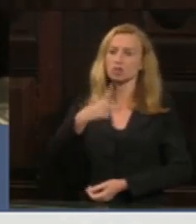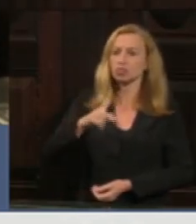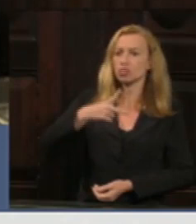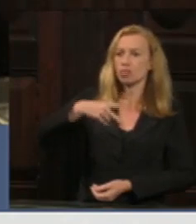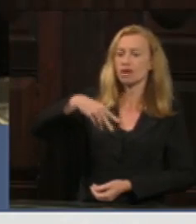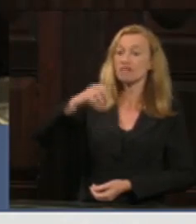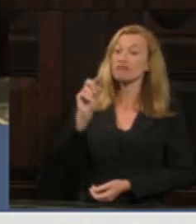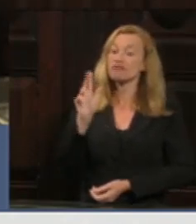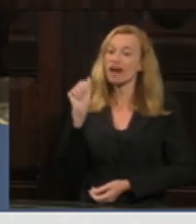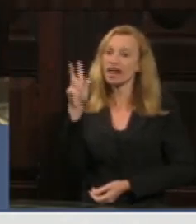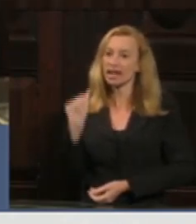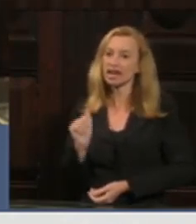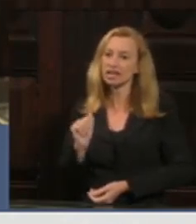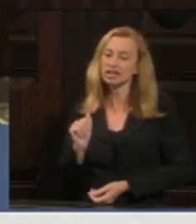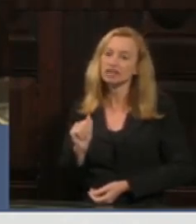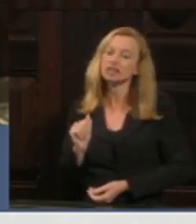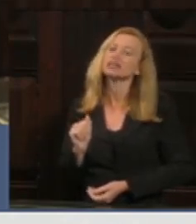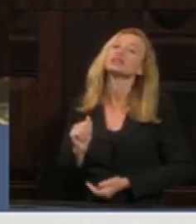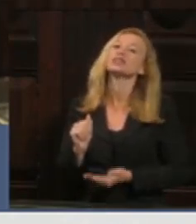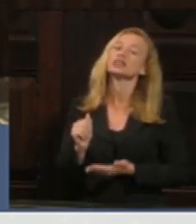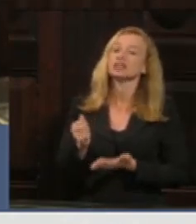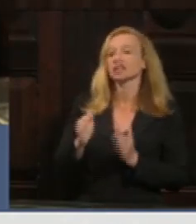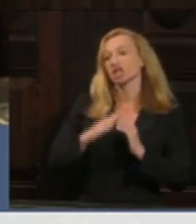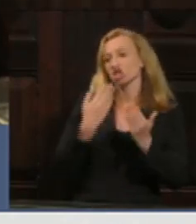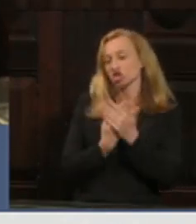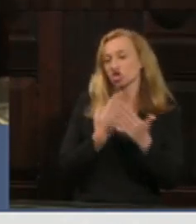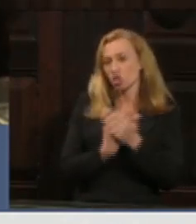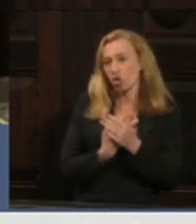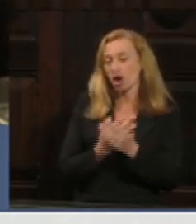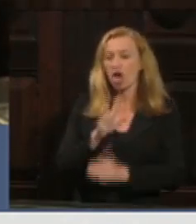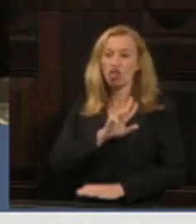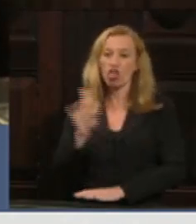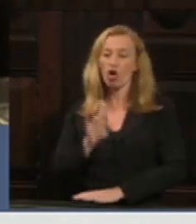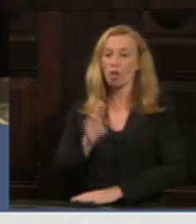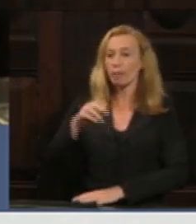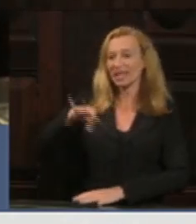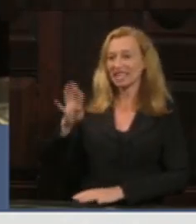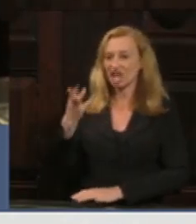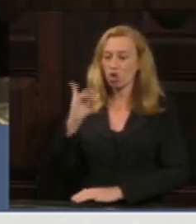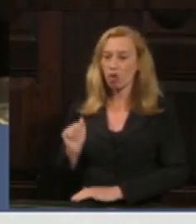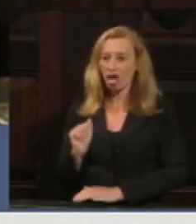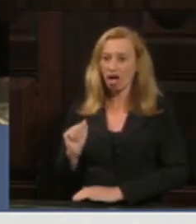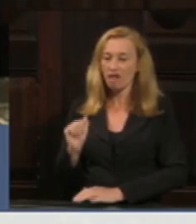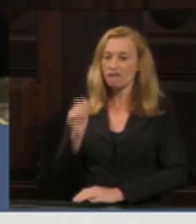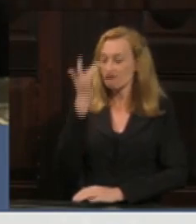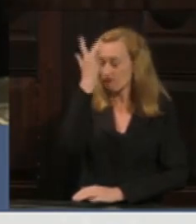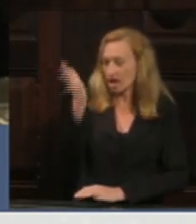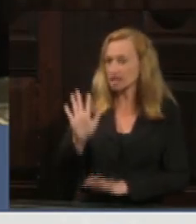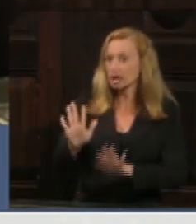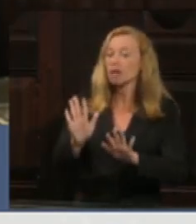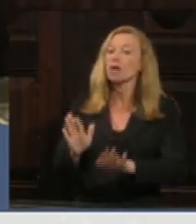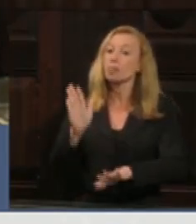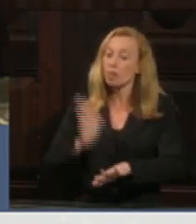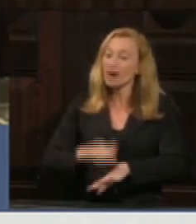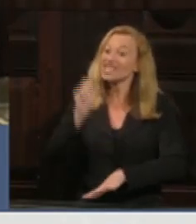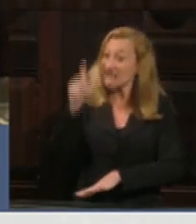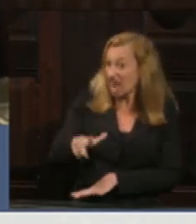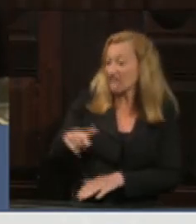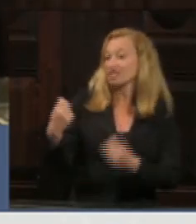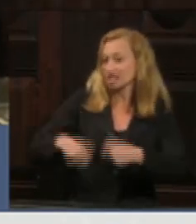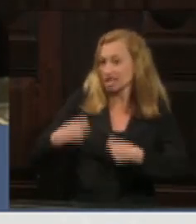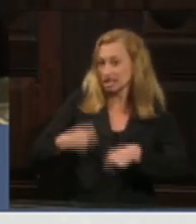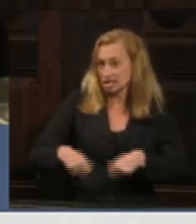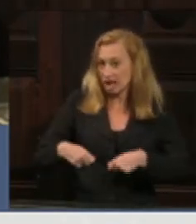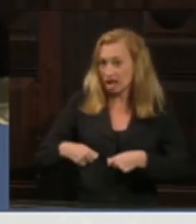sistema dito matrícula fácil. Mais do que isso, por mais que seja necessário, e é necessário,